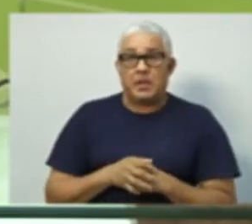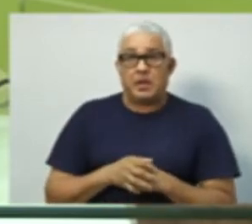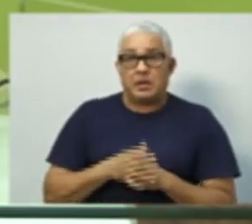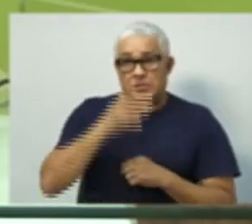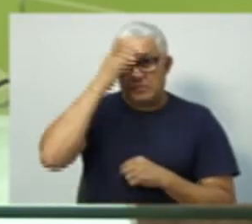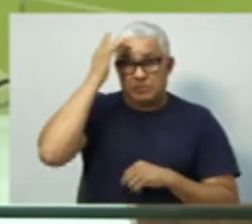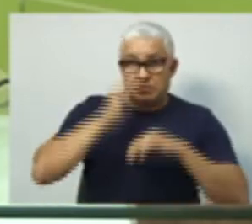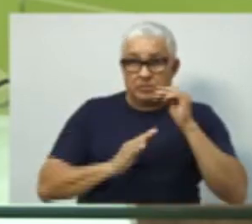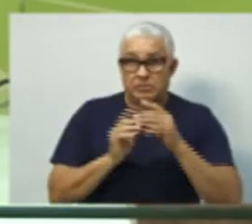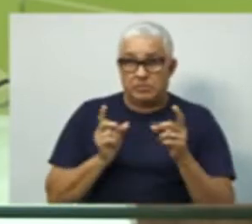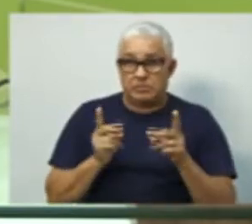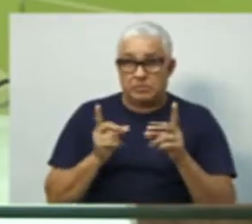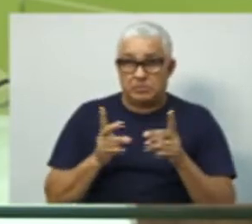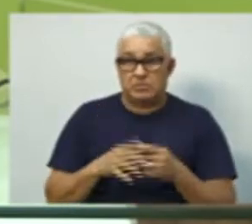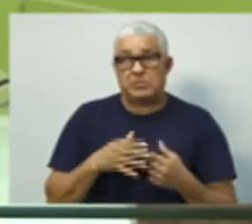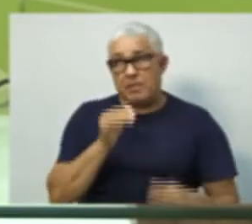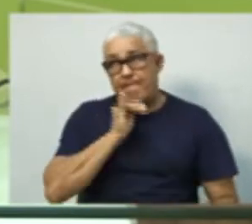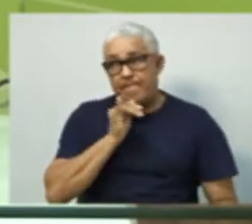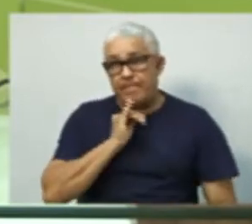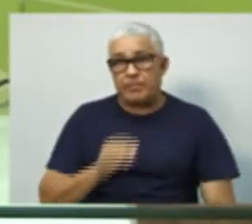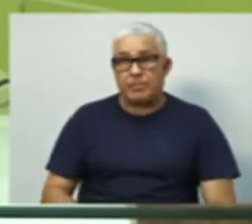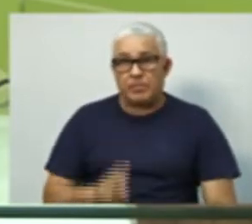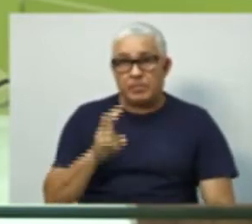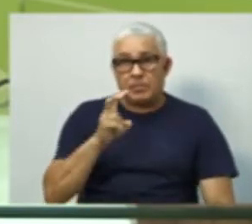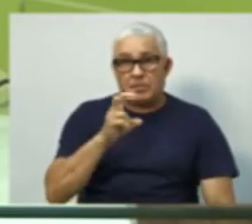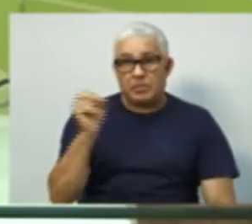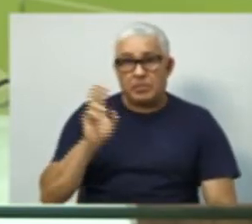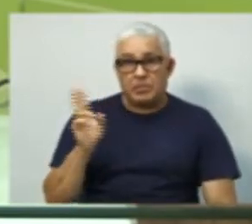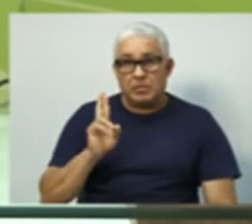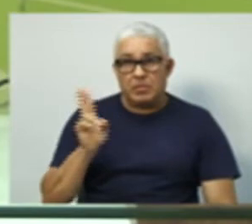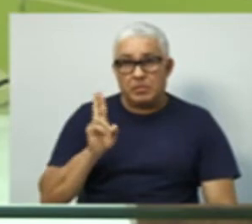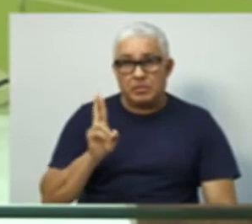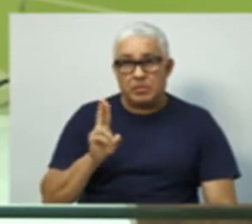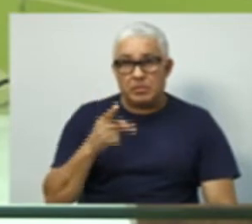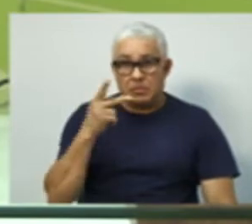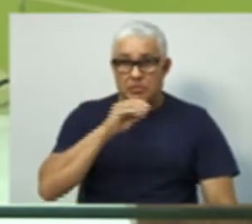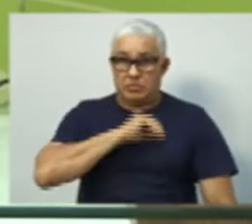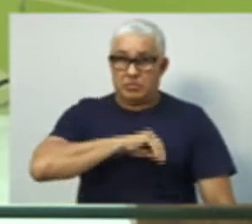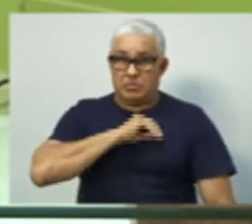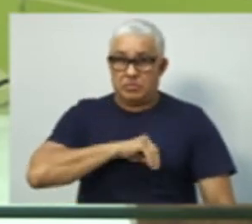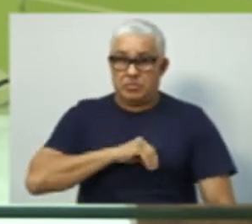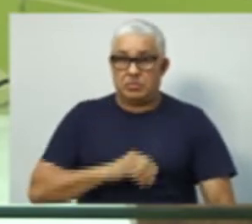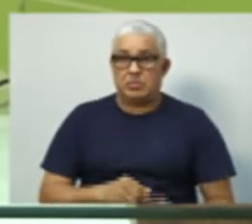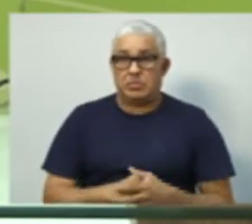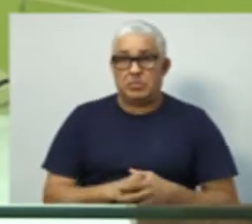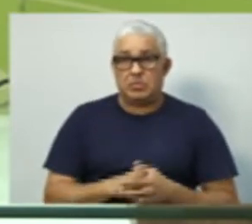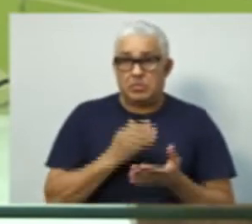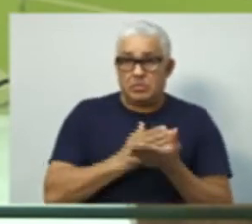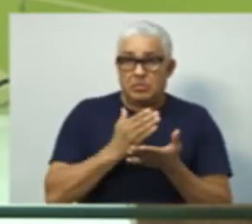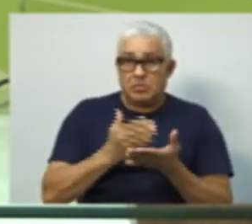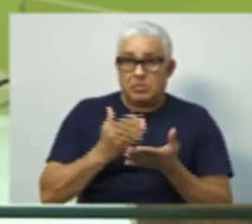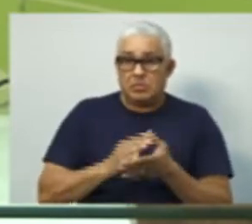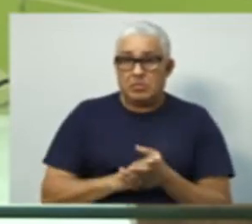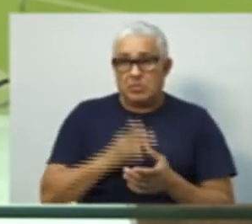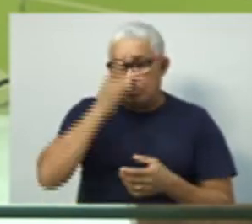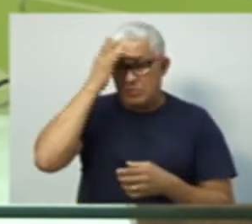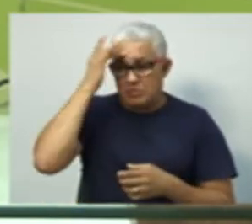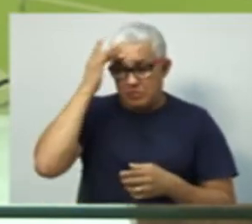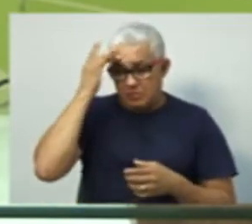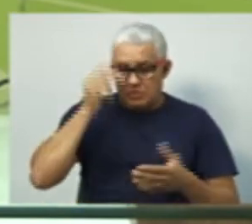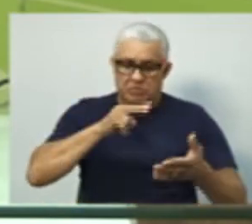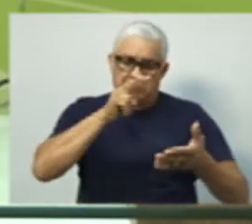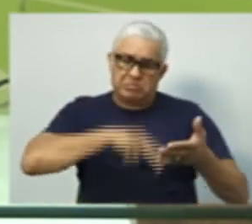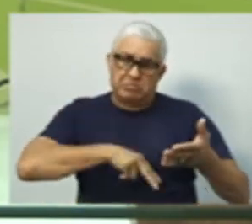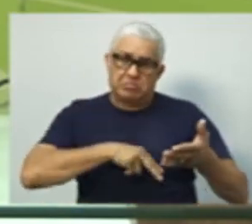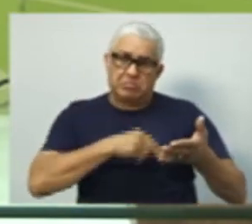peguei julho, isso aqui é julho, né? Então, julho, para o mês de julho, eu tenho 310.